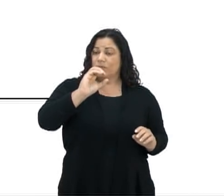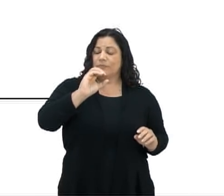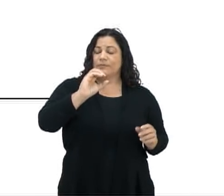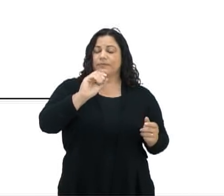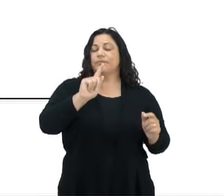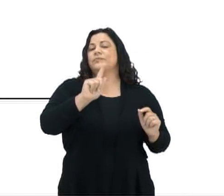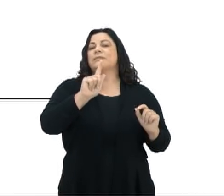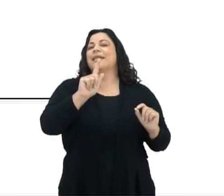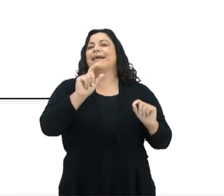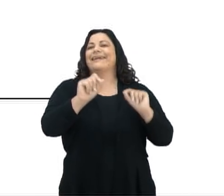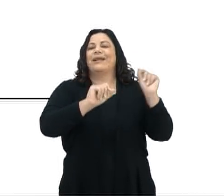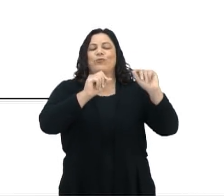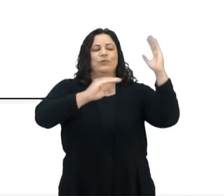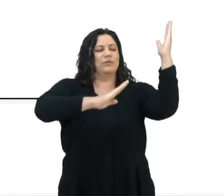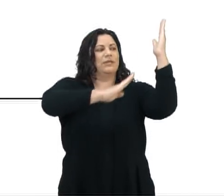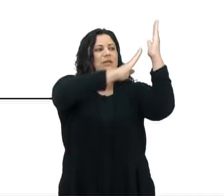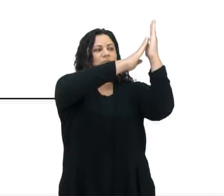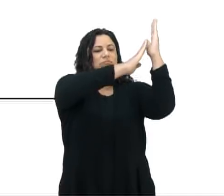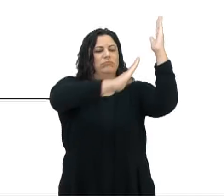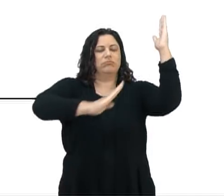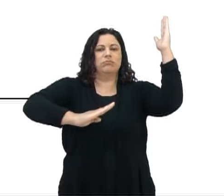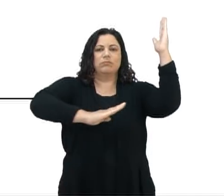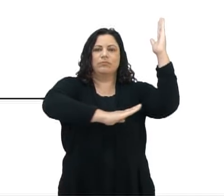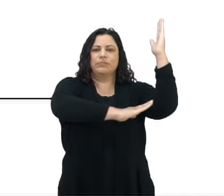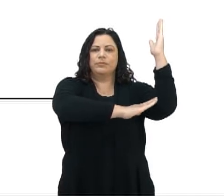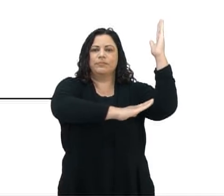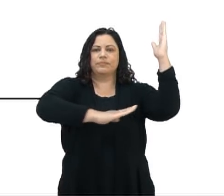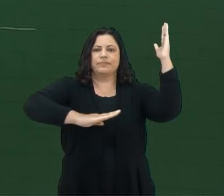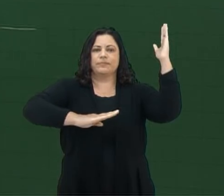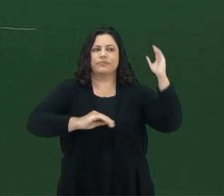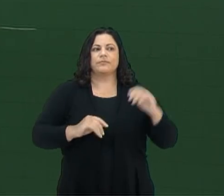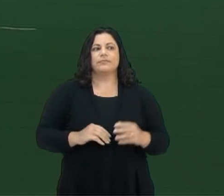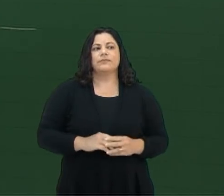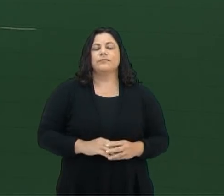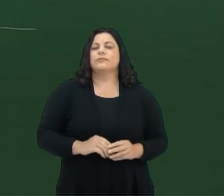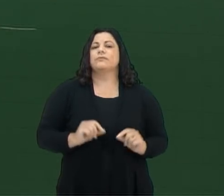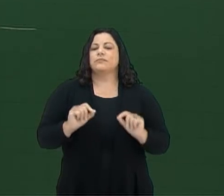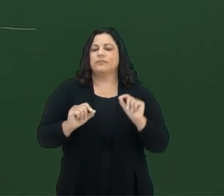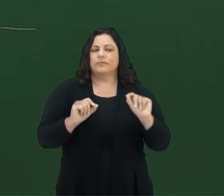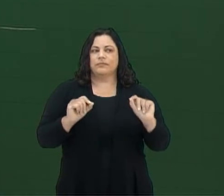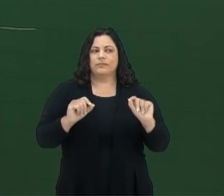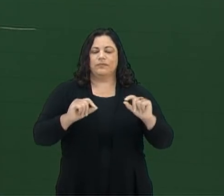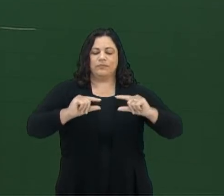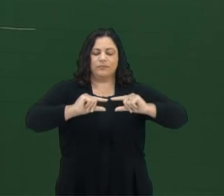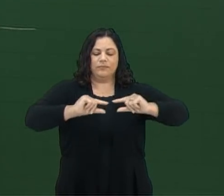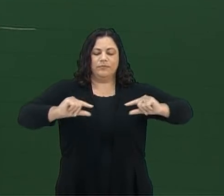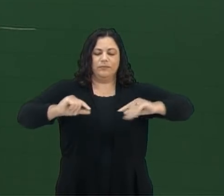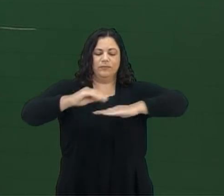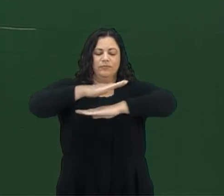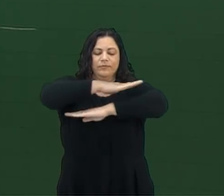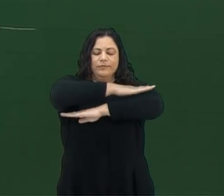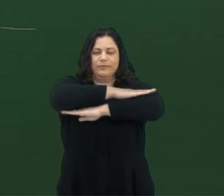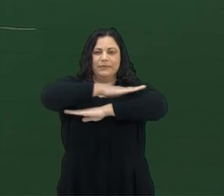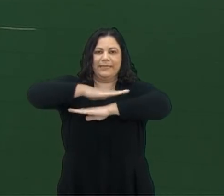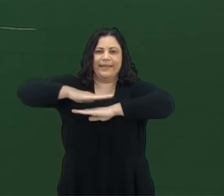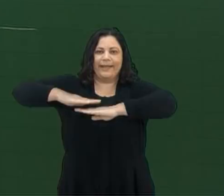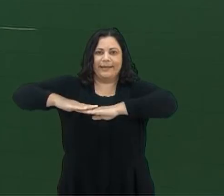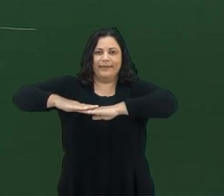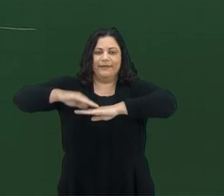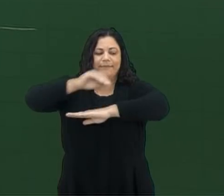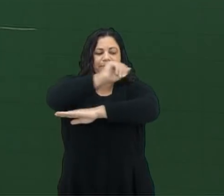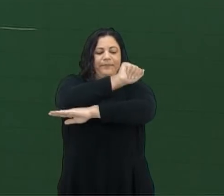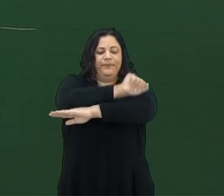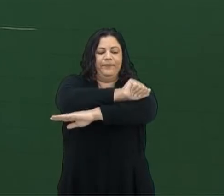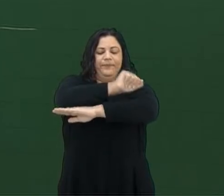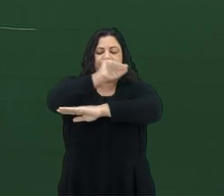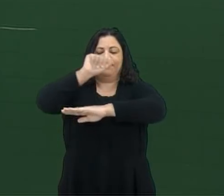com segmento. Então, para fazer essa perpendicular, vou fazer o seguinte, ó. Ponta seca no ponto A, tá? Uma abertura qualquer